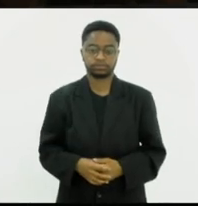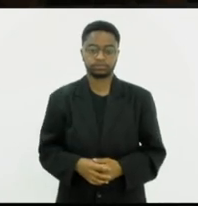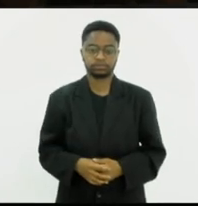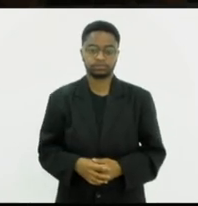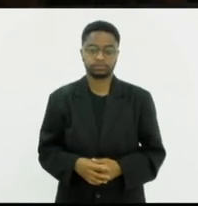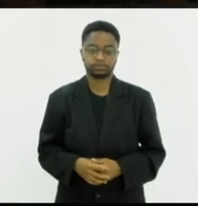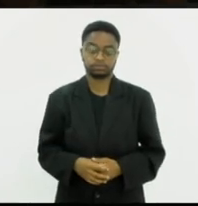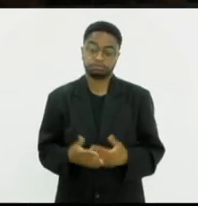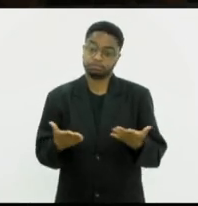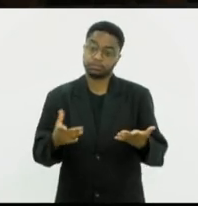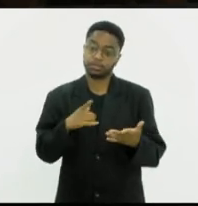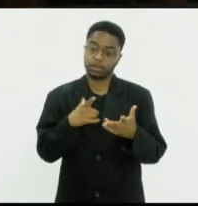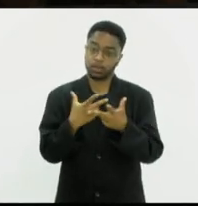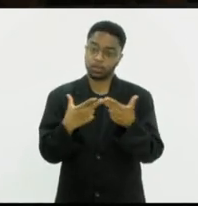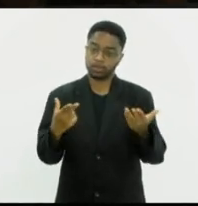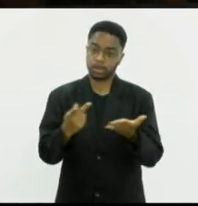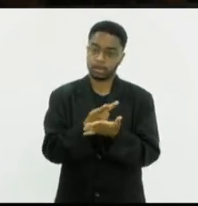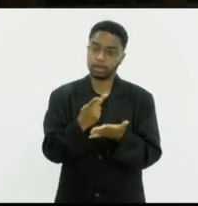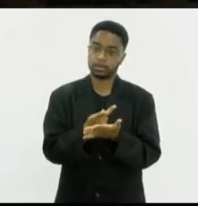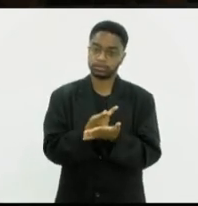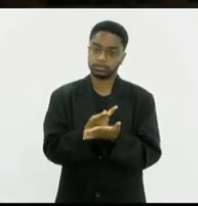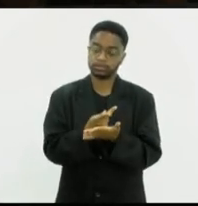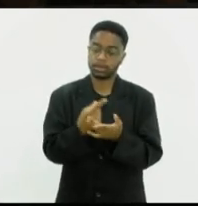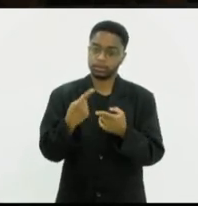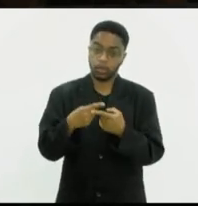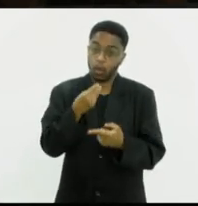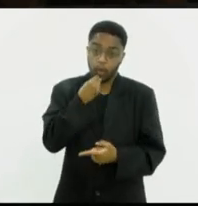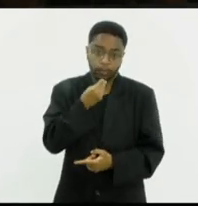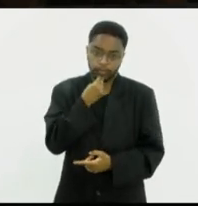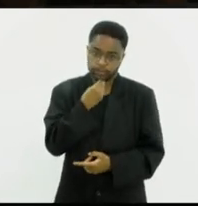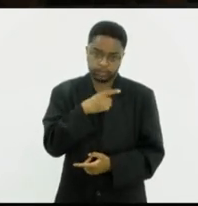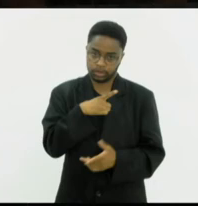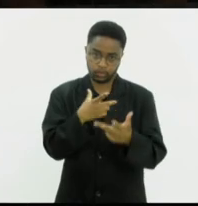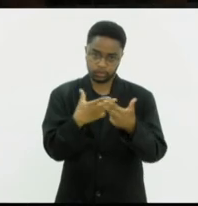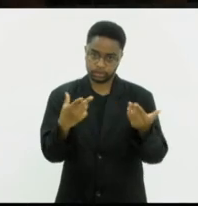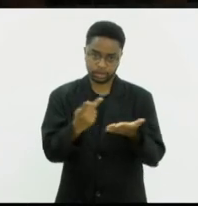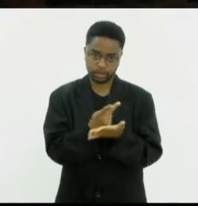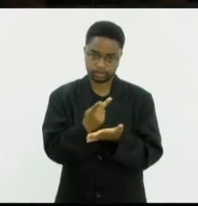Tem alguma coisa errada. É óbvio que tem alguma coisa errada.